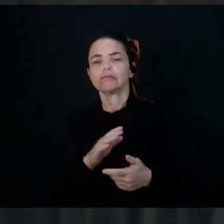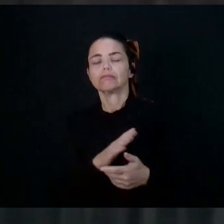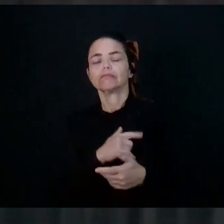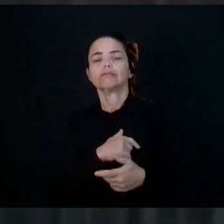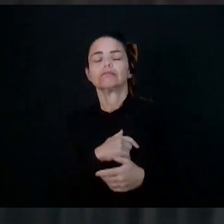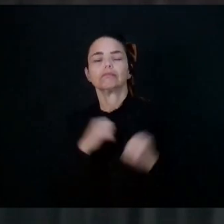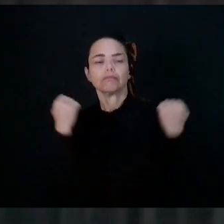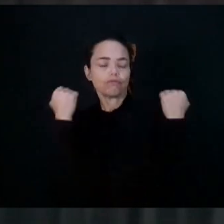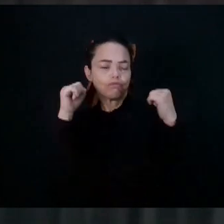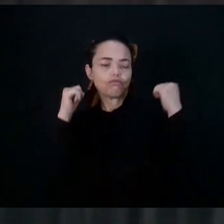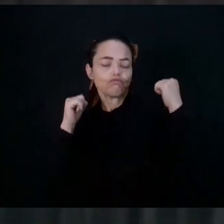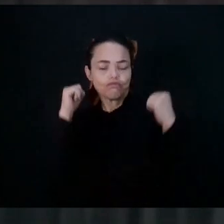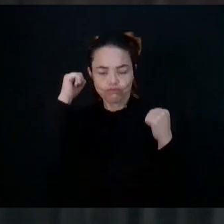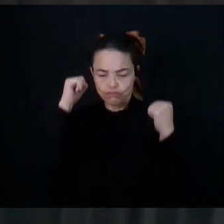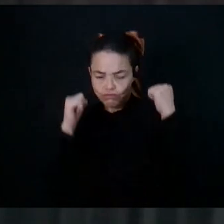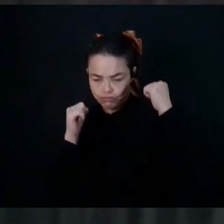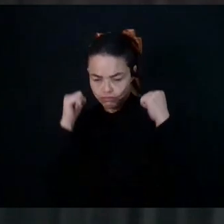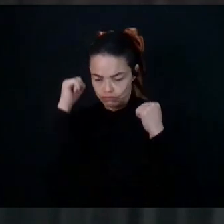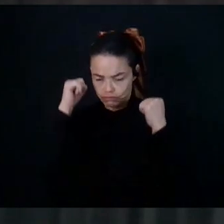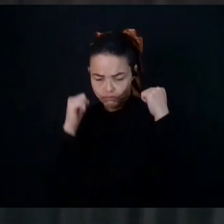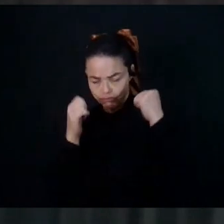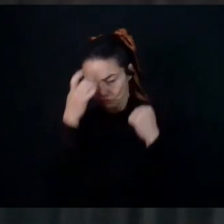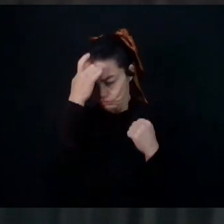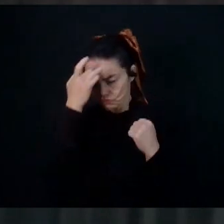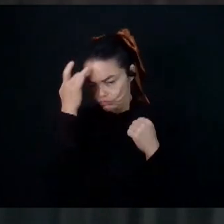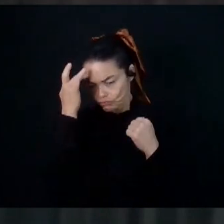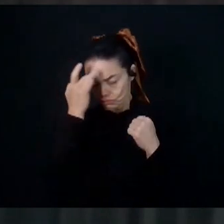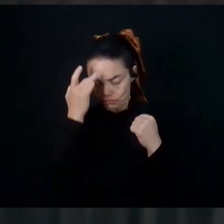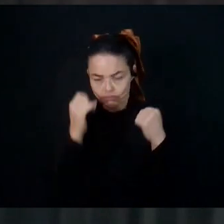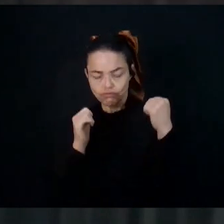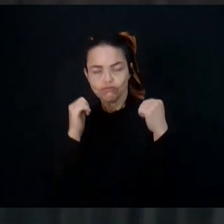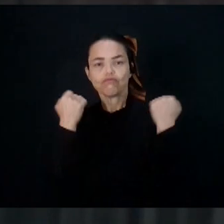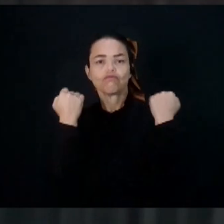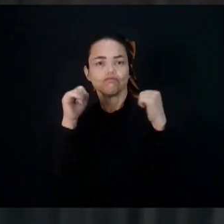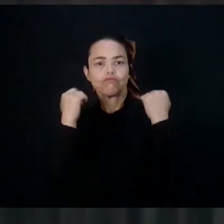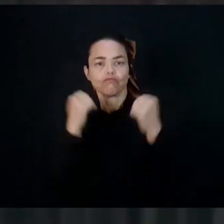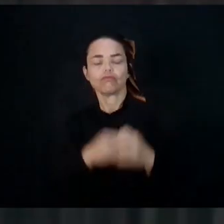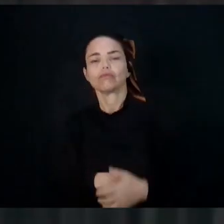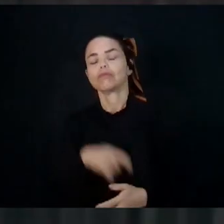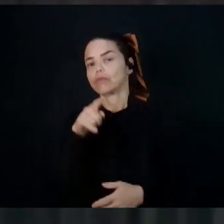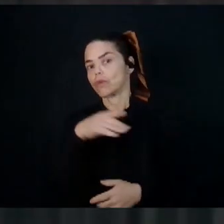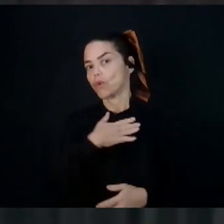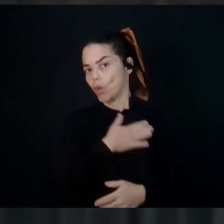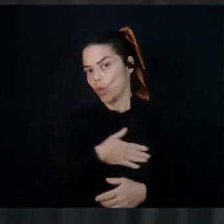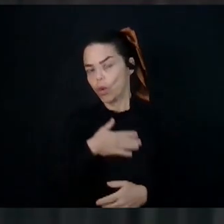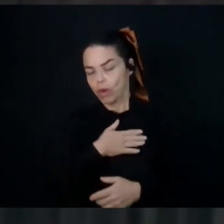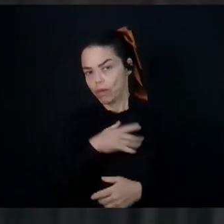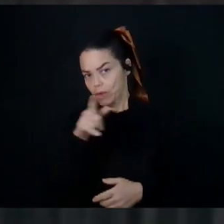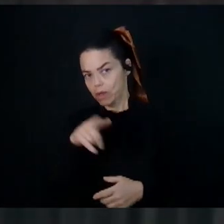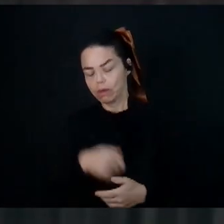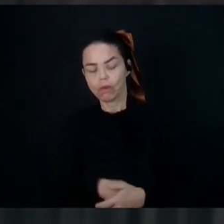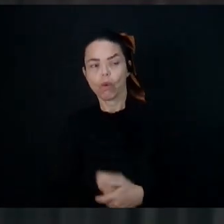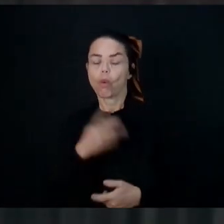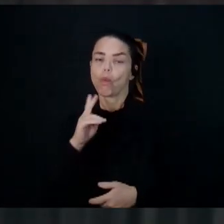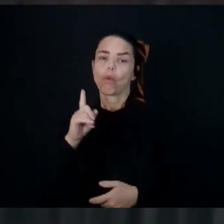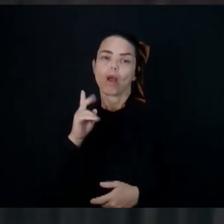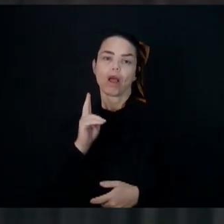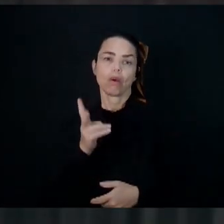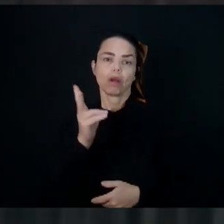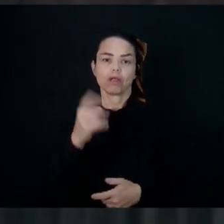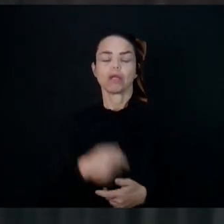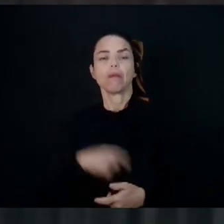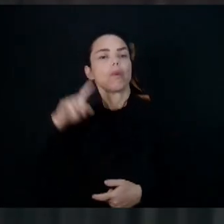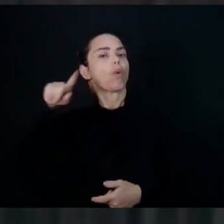física, cuidar da sua saúde mental, fazer coisas que você gosta, ou é sempre o outro? Então é importante fazer essa